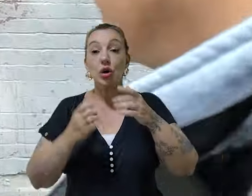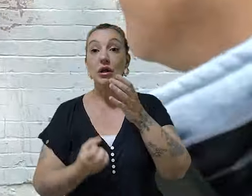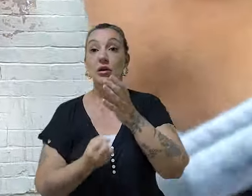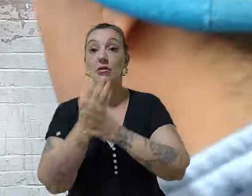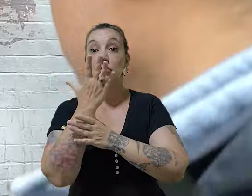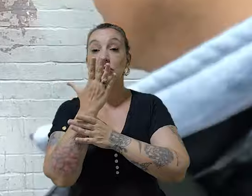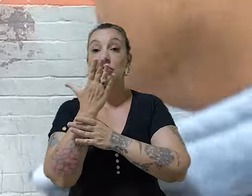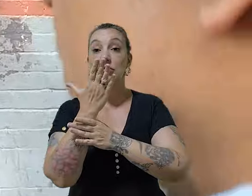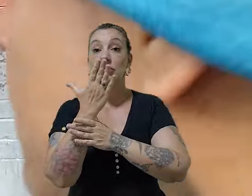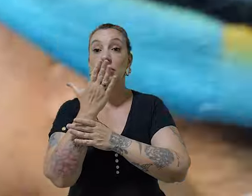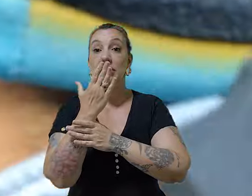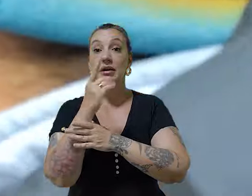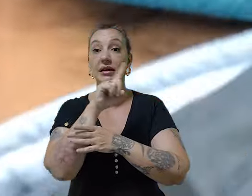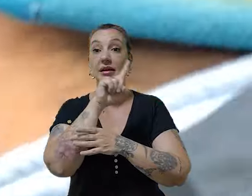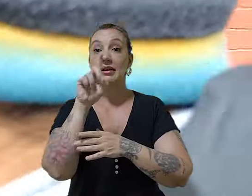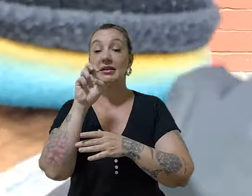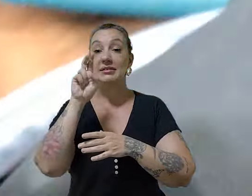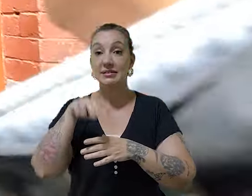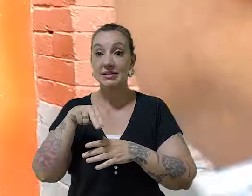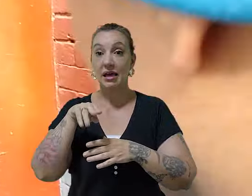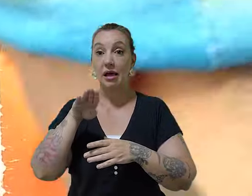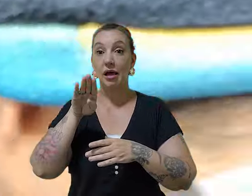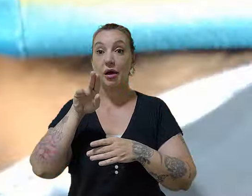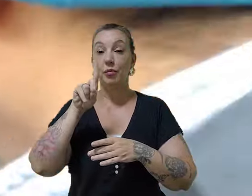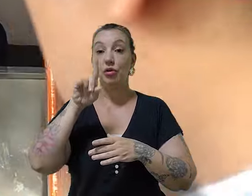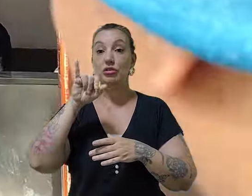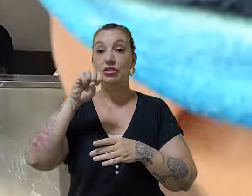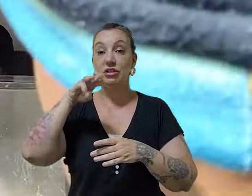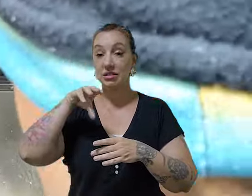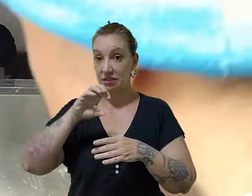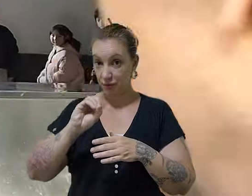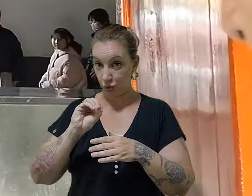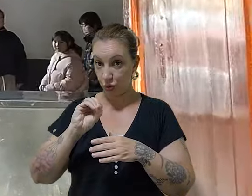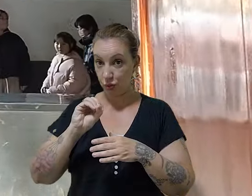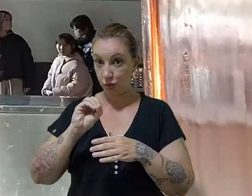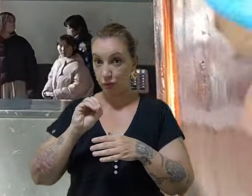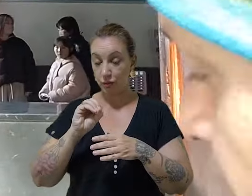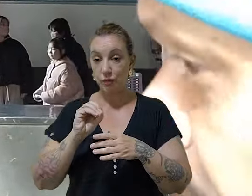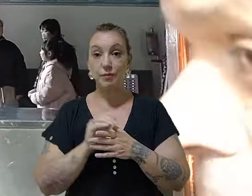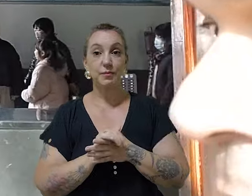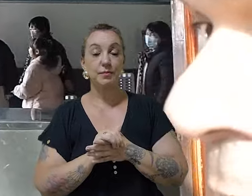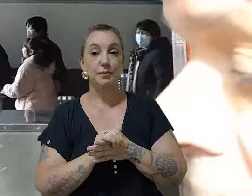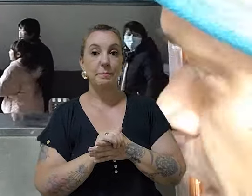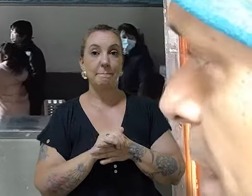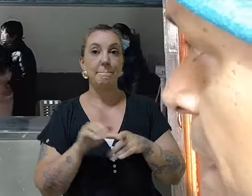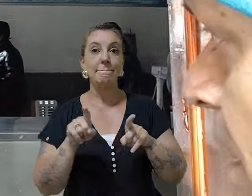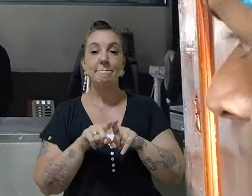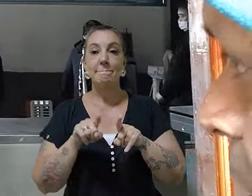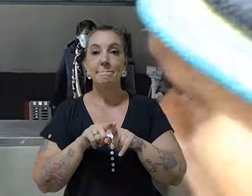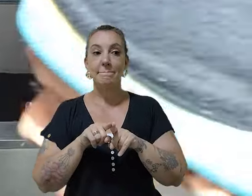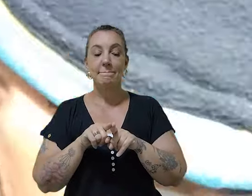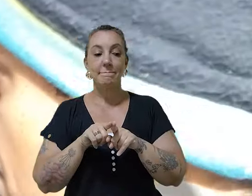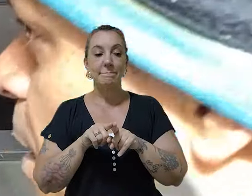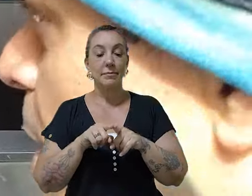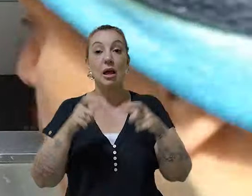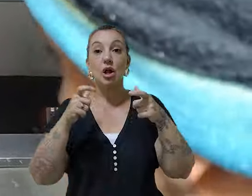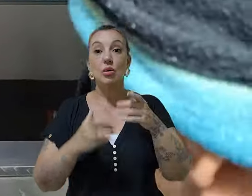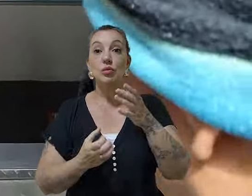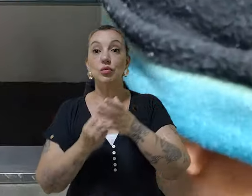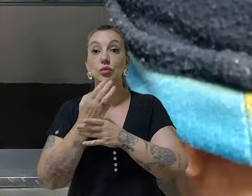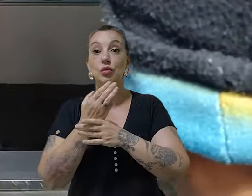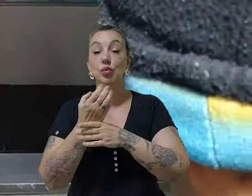fundação do Zen Budismo, né? Chan, Budismo Chan. E é considerado o local de